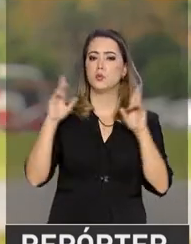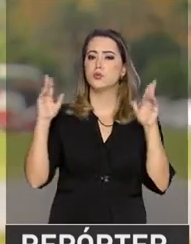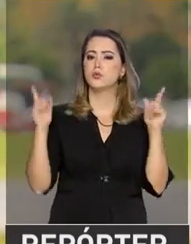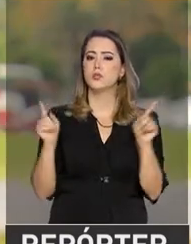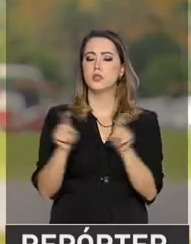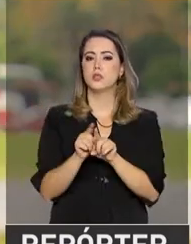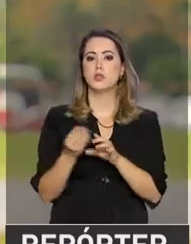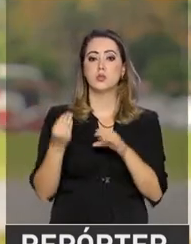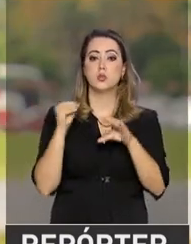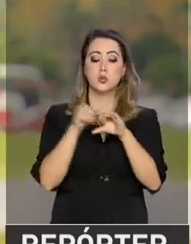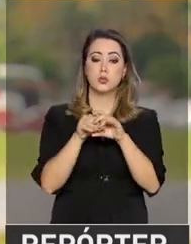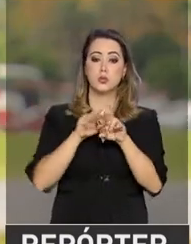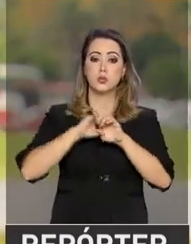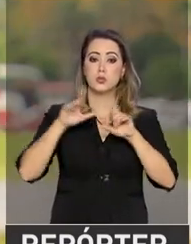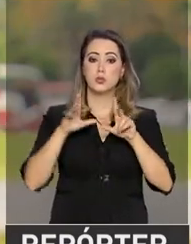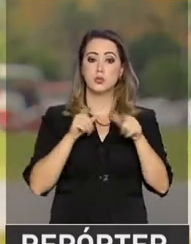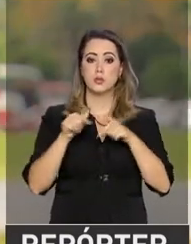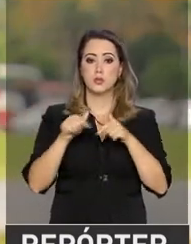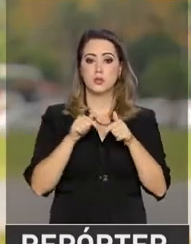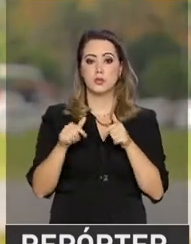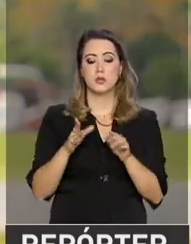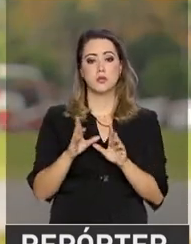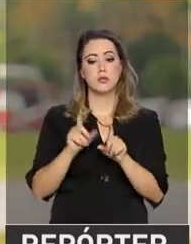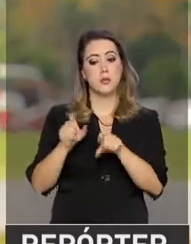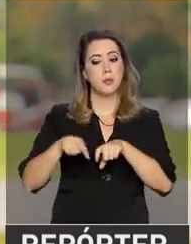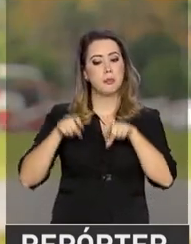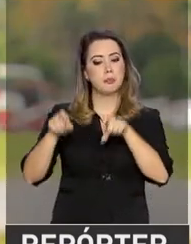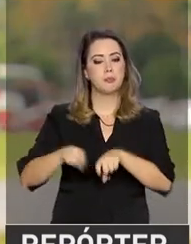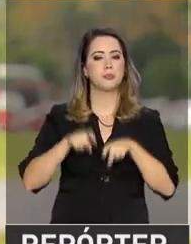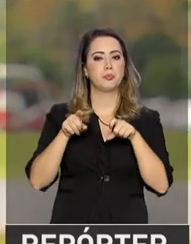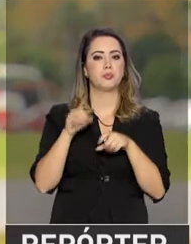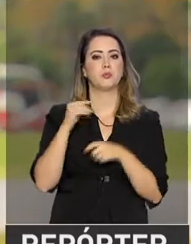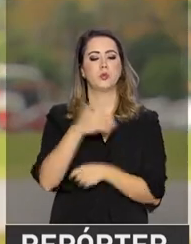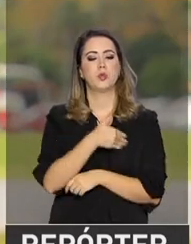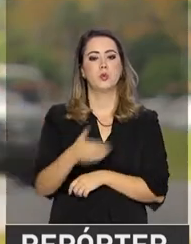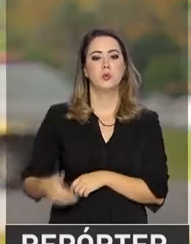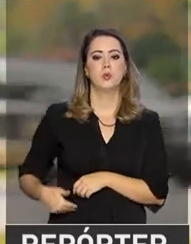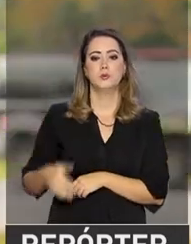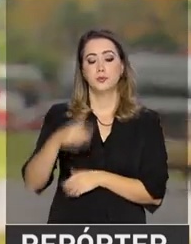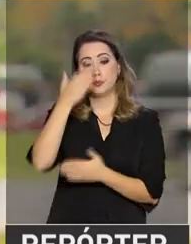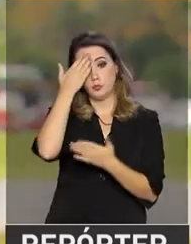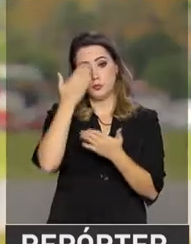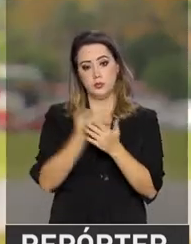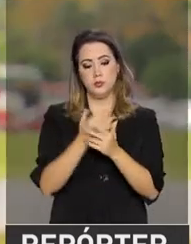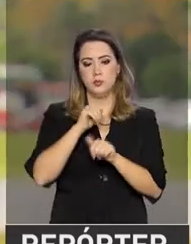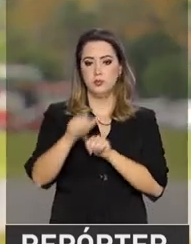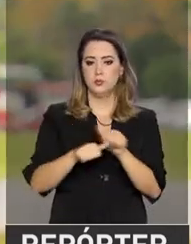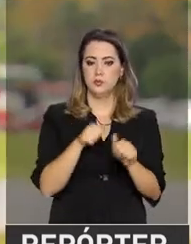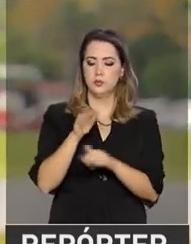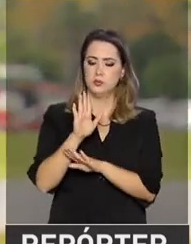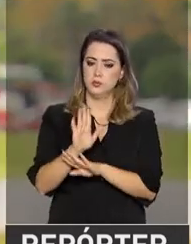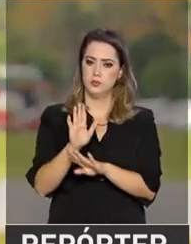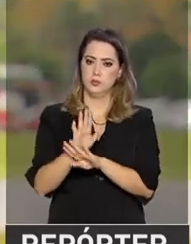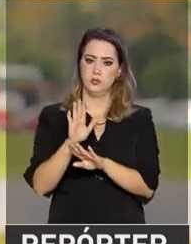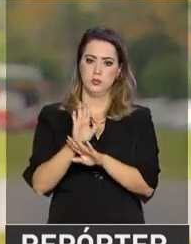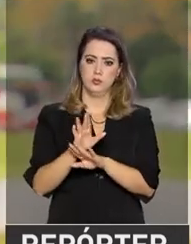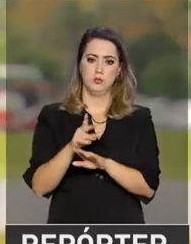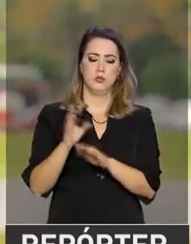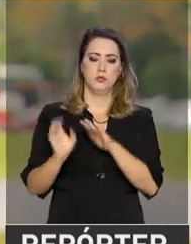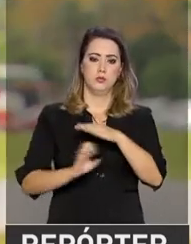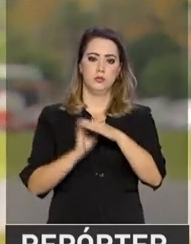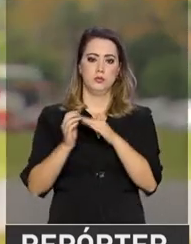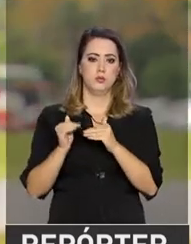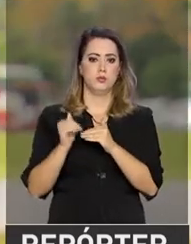inclusão de algumas ocupações especialmente na área rural o governo acredita que essas mudanças vão beneficiar as empresas e